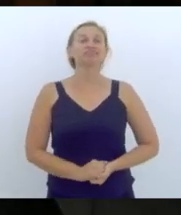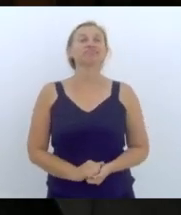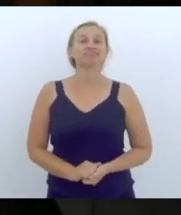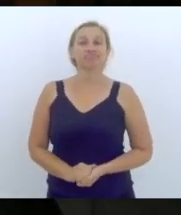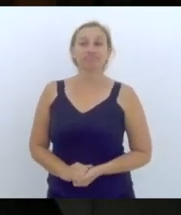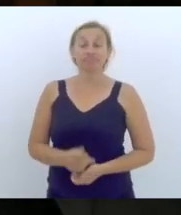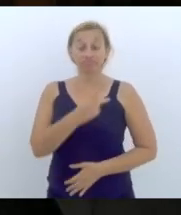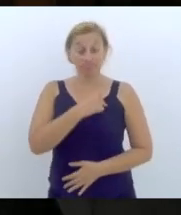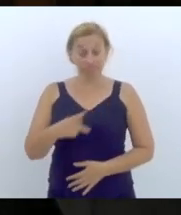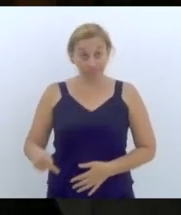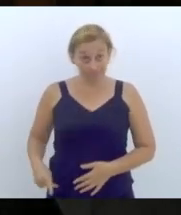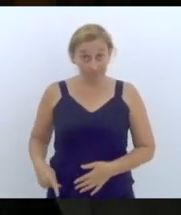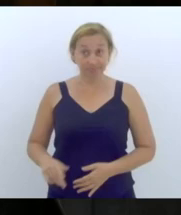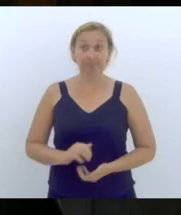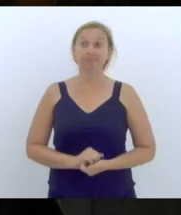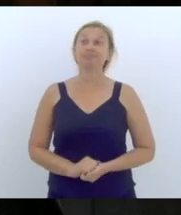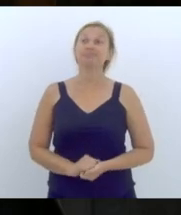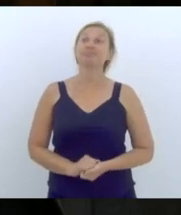presidente